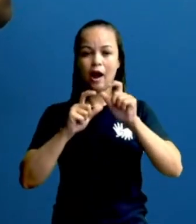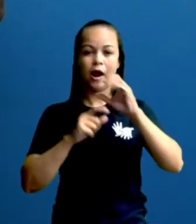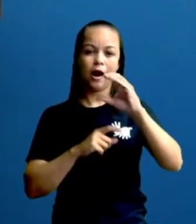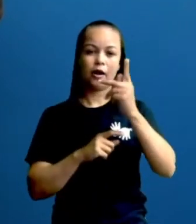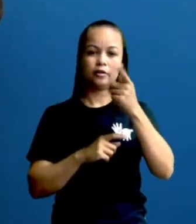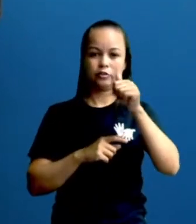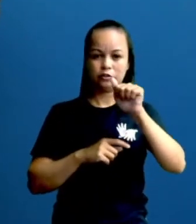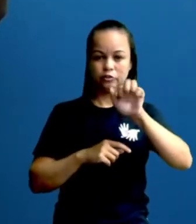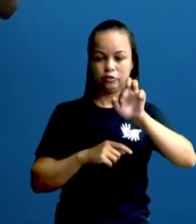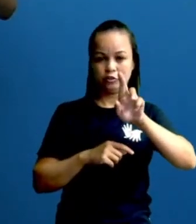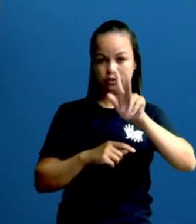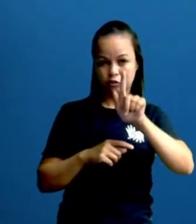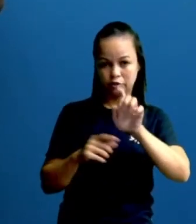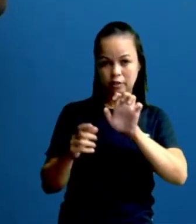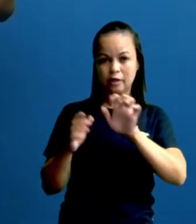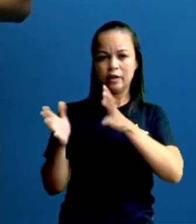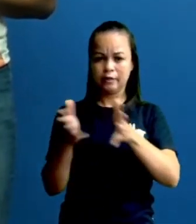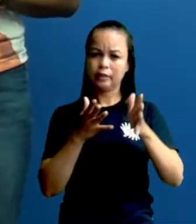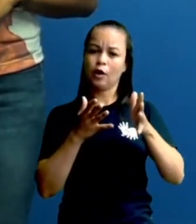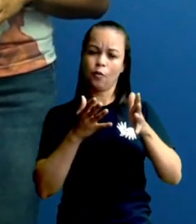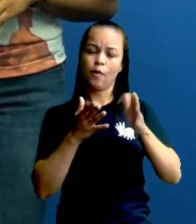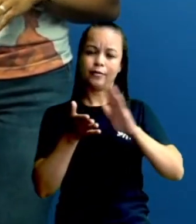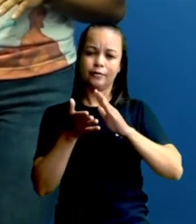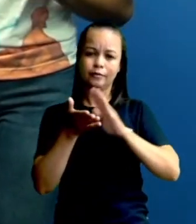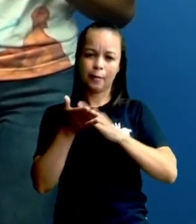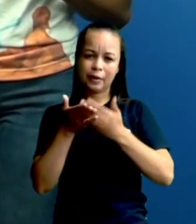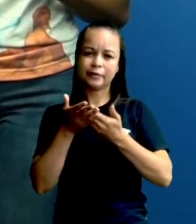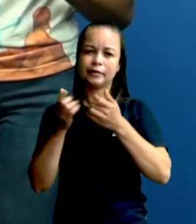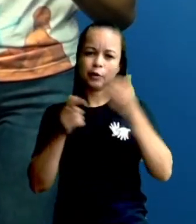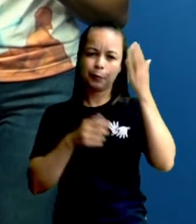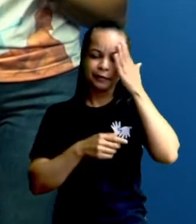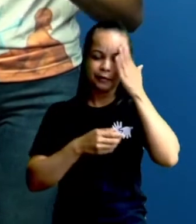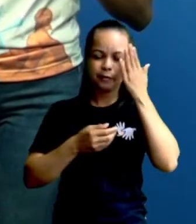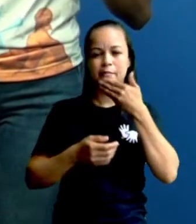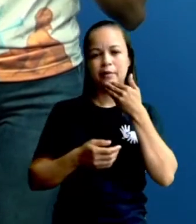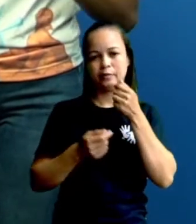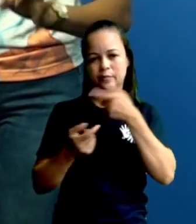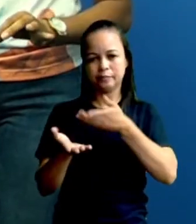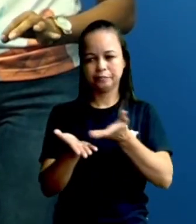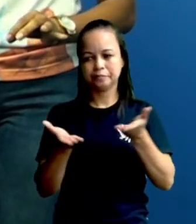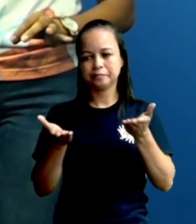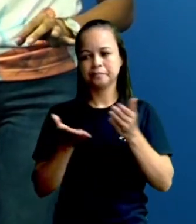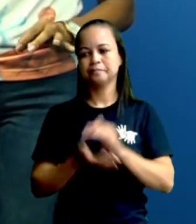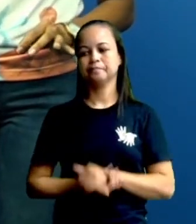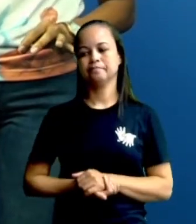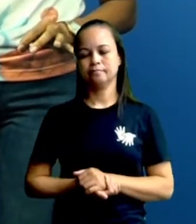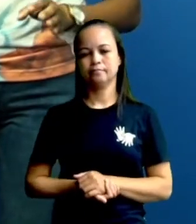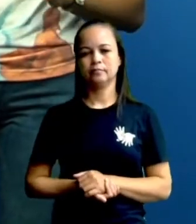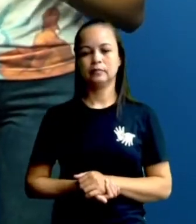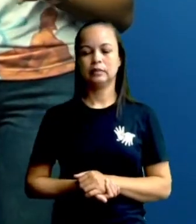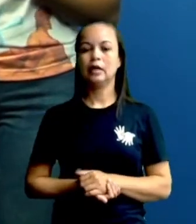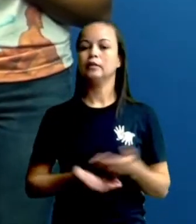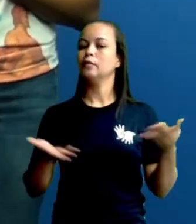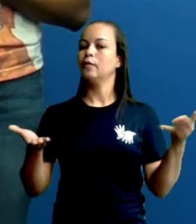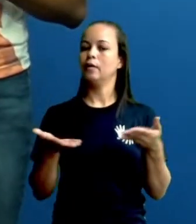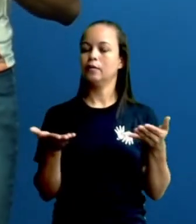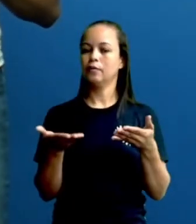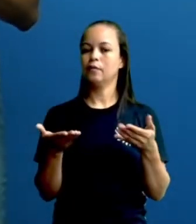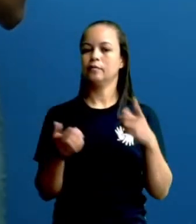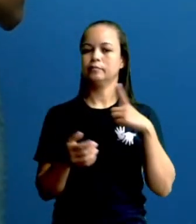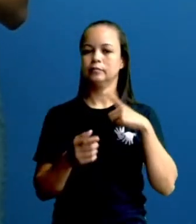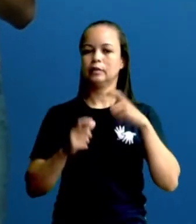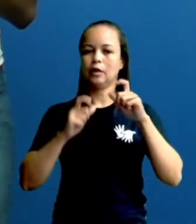interpretação. Agora, gente, nós temos aí um quadrinho para prestarmos bastante atenção. Por quê?